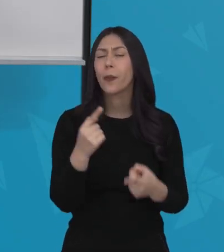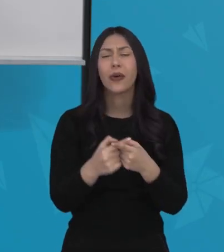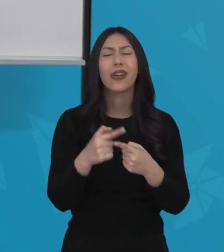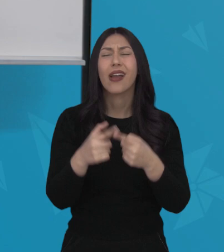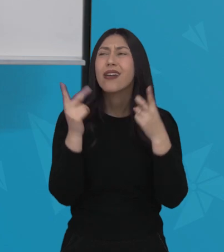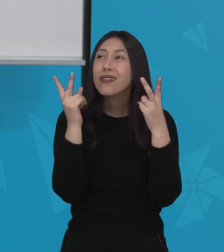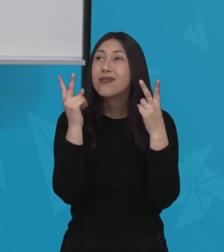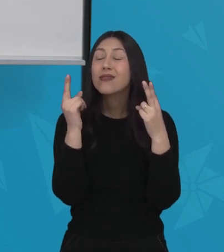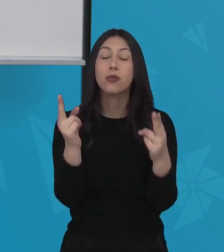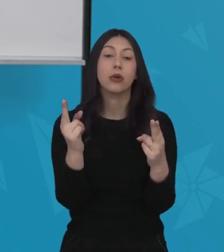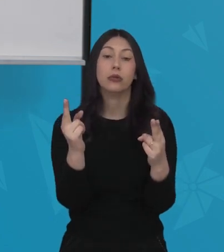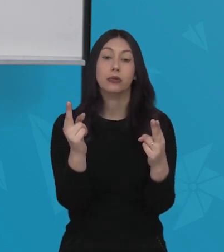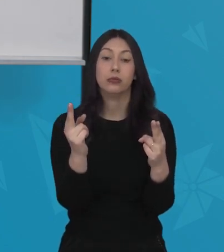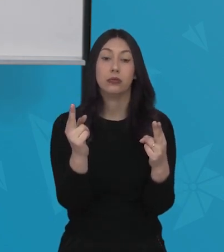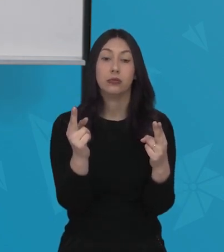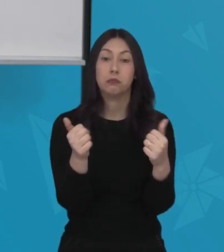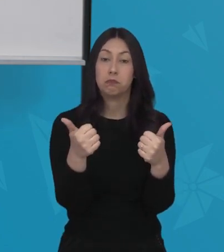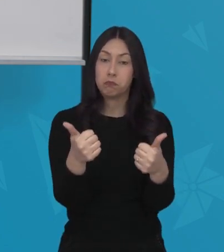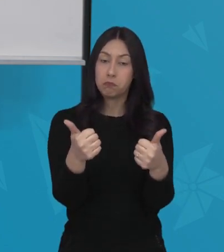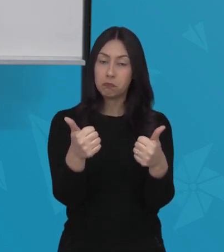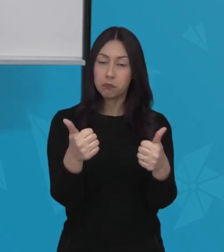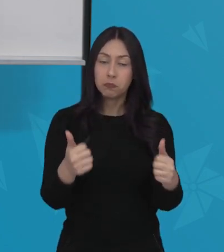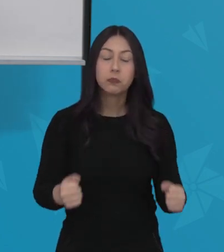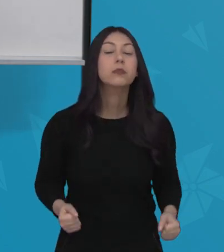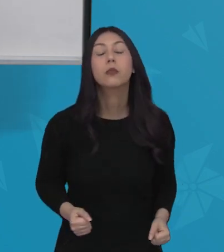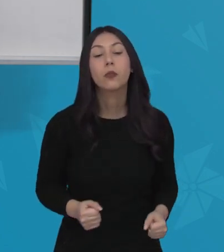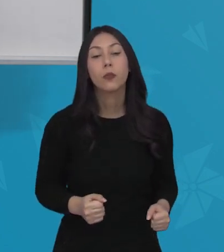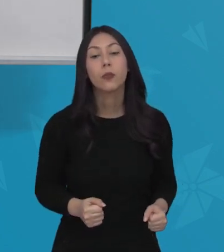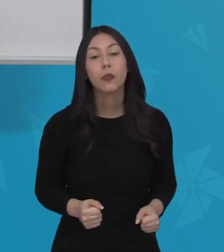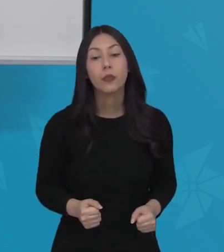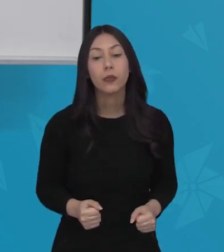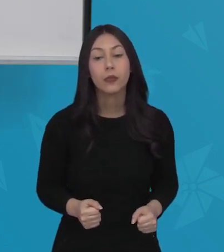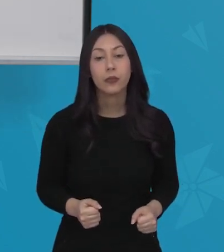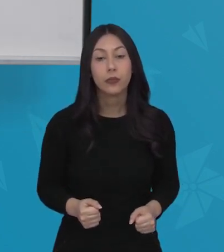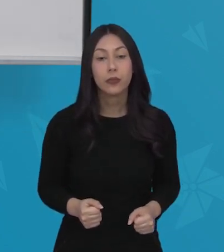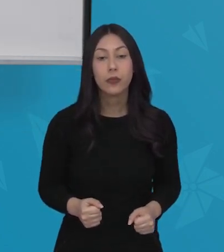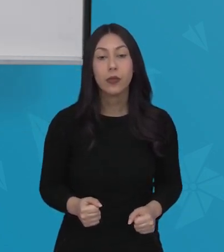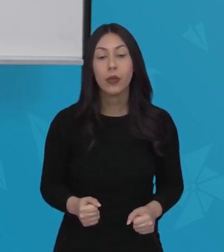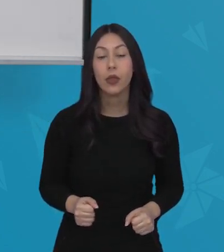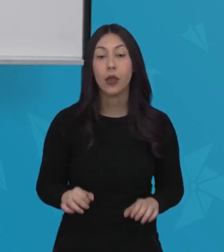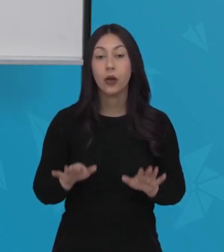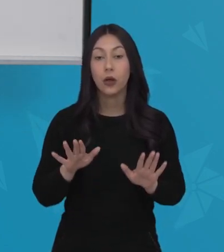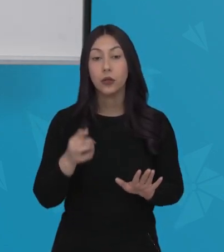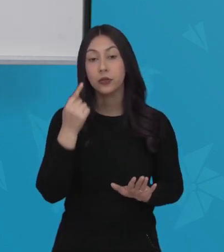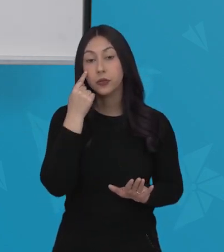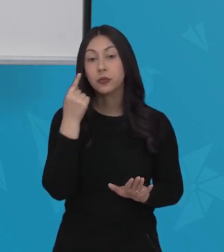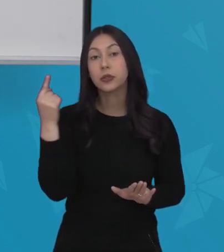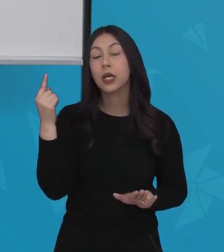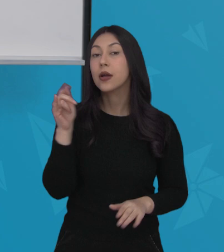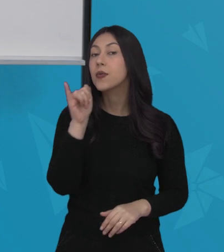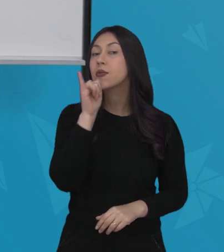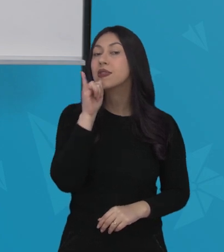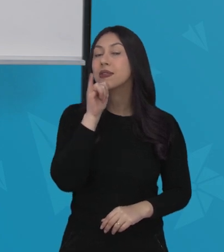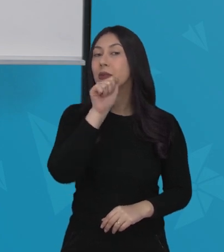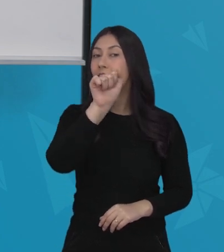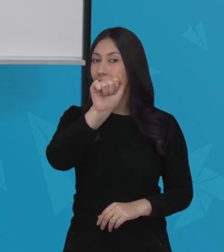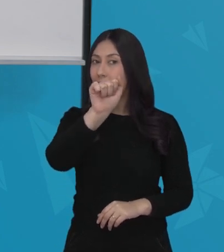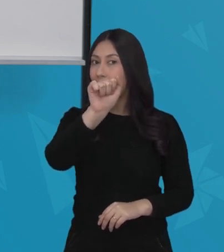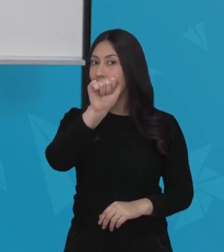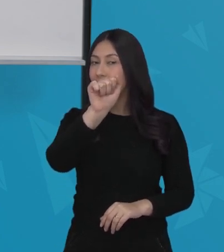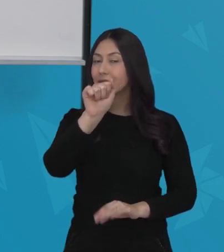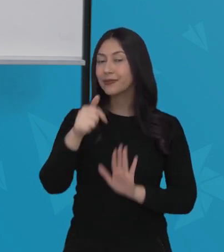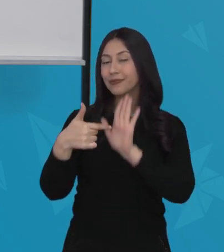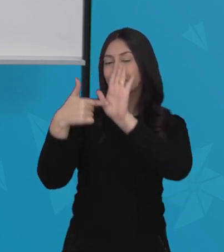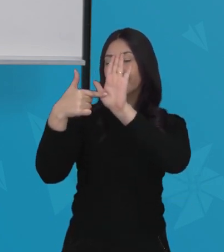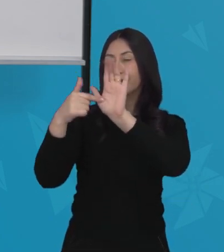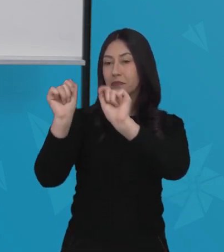é exatamente o mesmo para os dois casos. Tranquilo? Então, bora lá. Eu vou chamar esse daqui de exemplo A e vou trabalhar